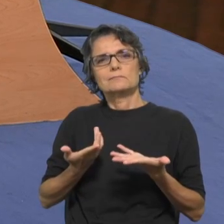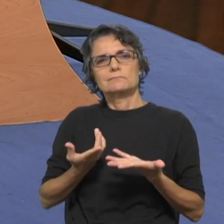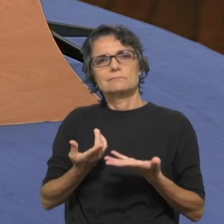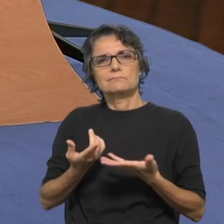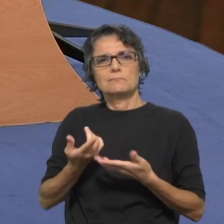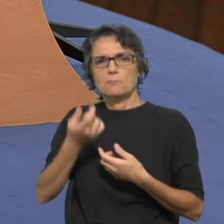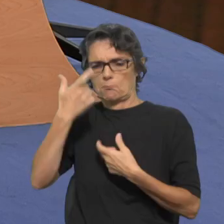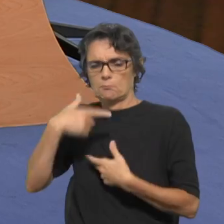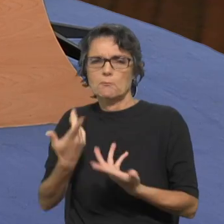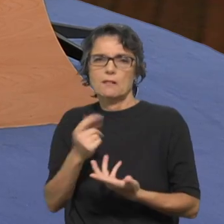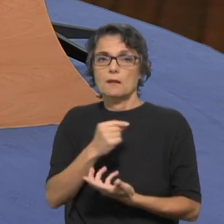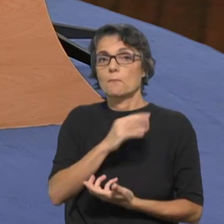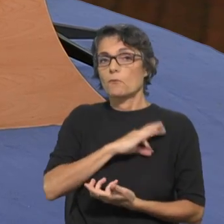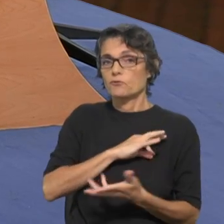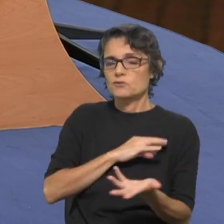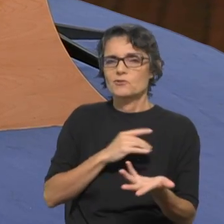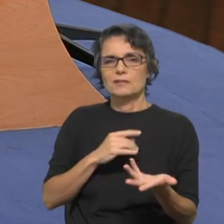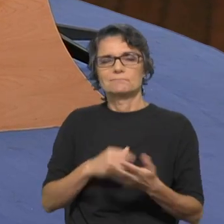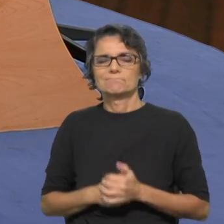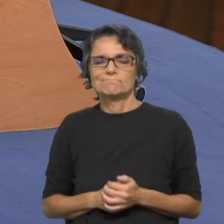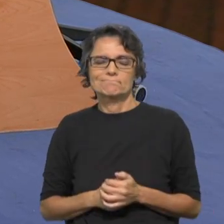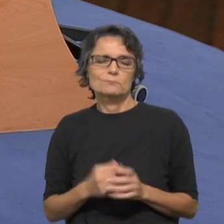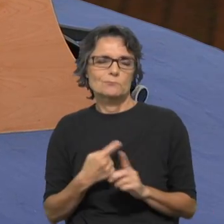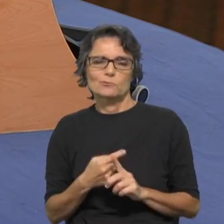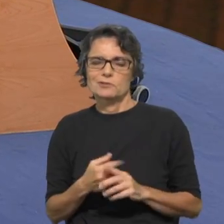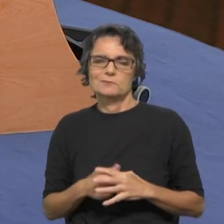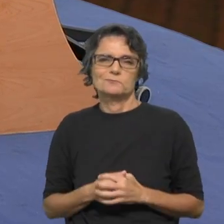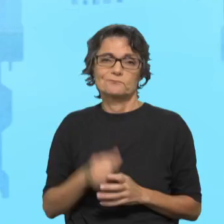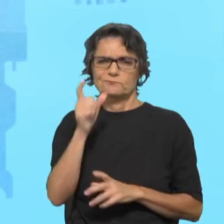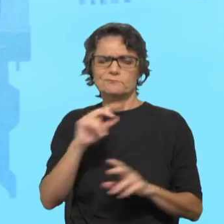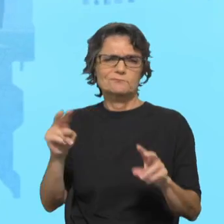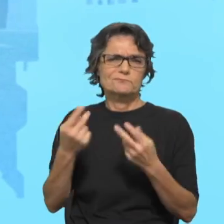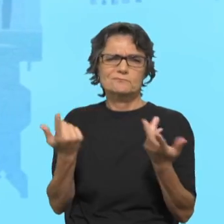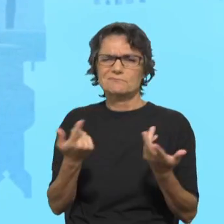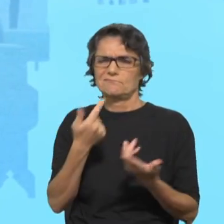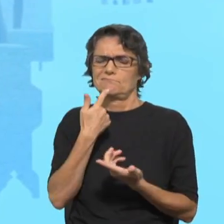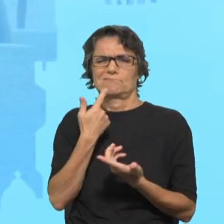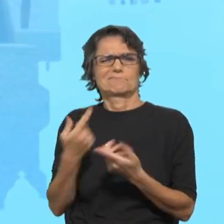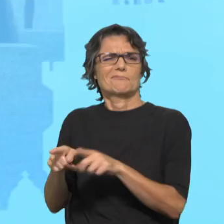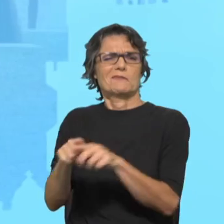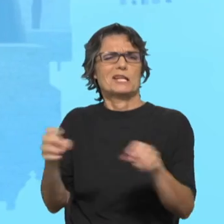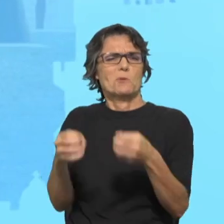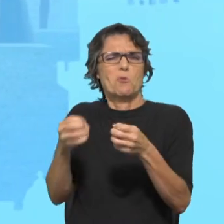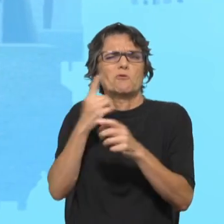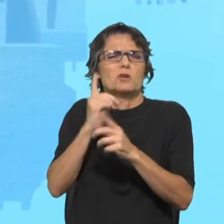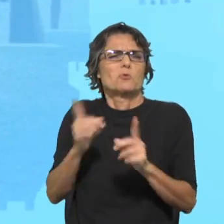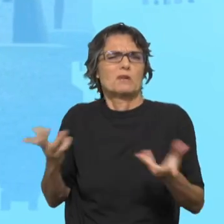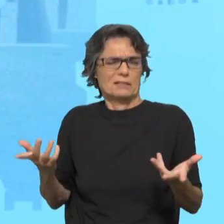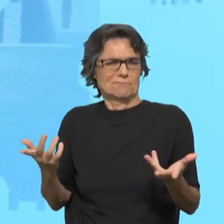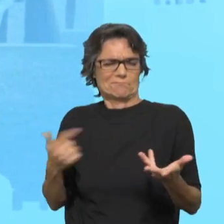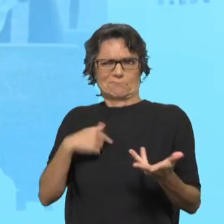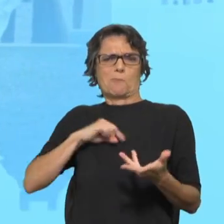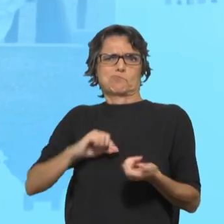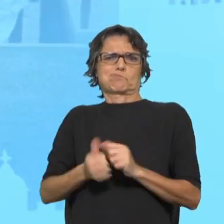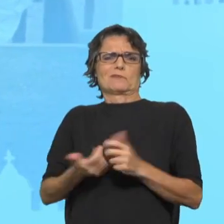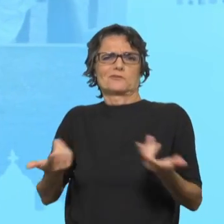trazido muitas graças à minha vida. E para quem nos está a ver e ouvir, ok, mas o que é que acontece no convívio então para que a transformação seja assim tão